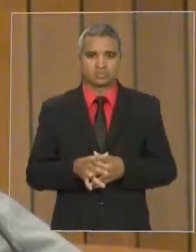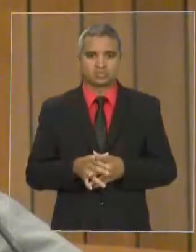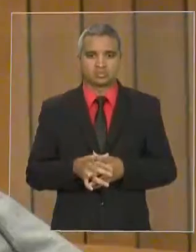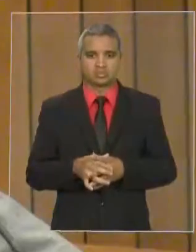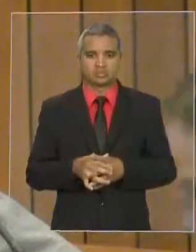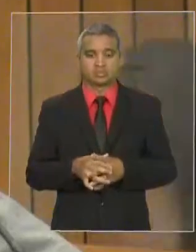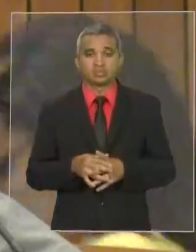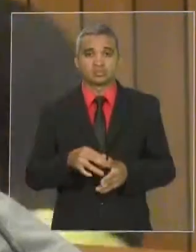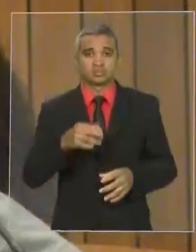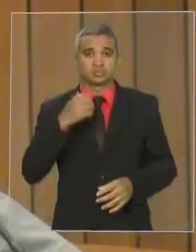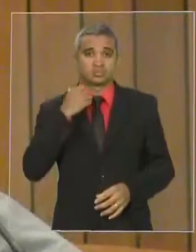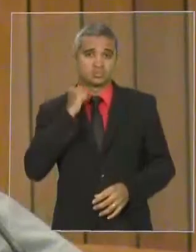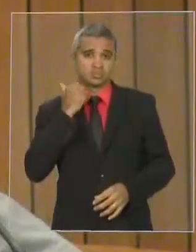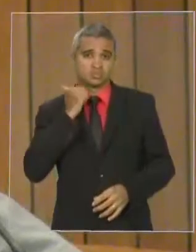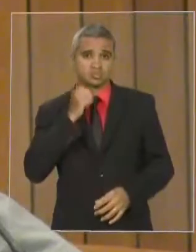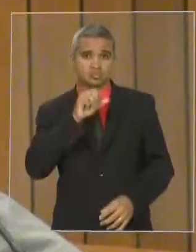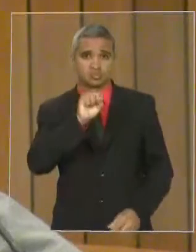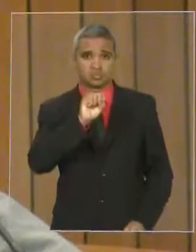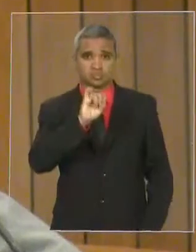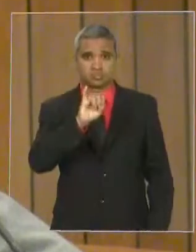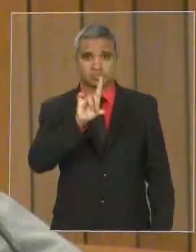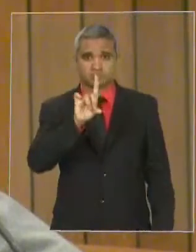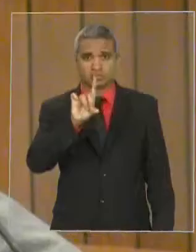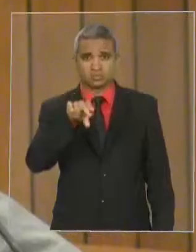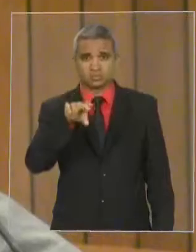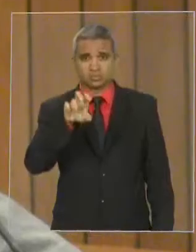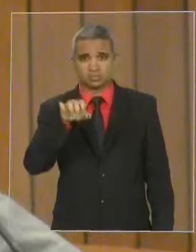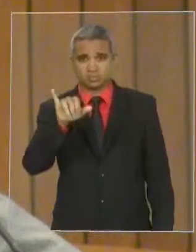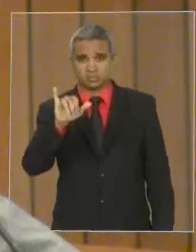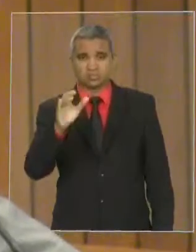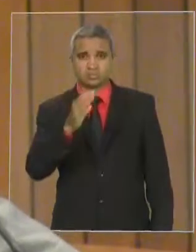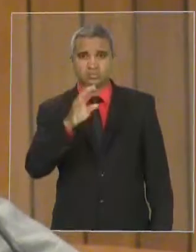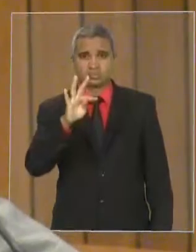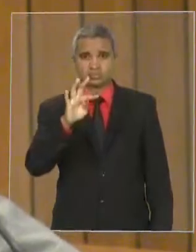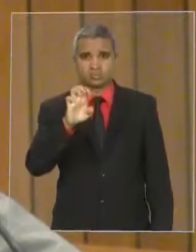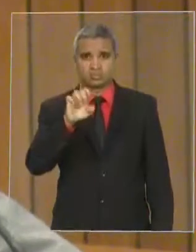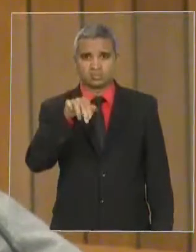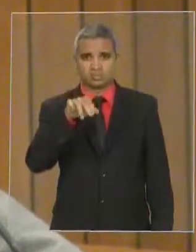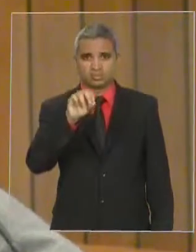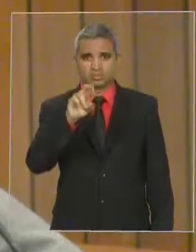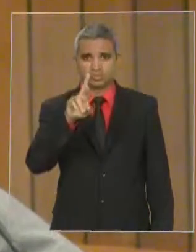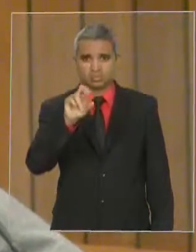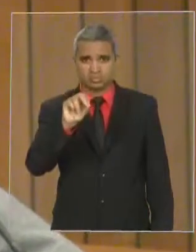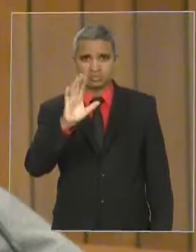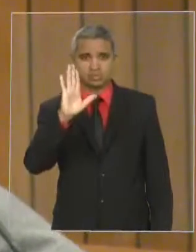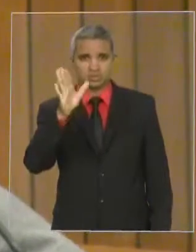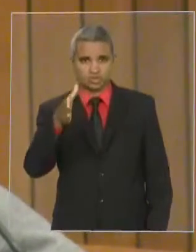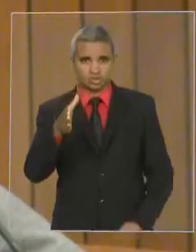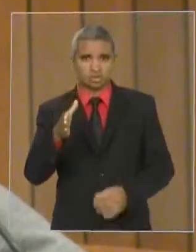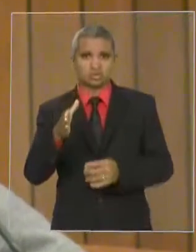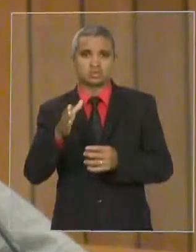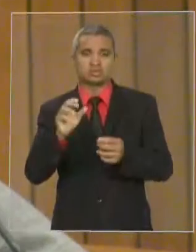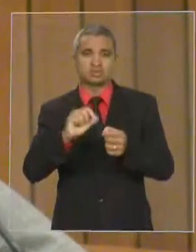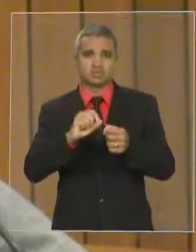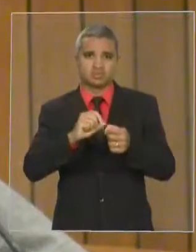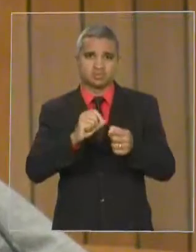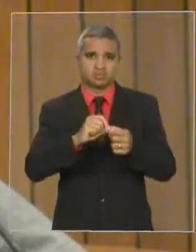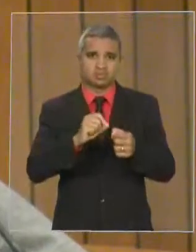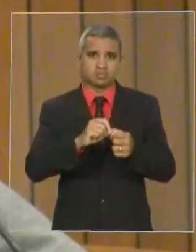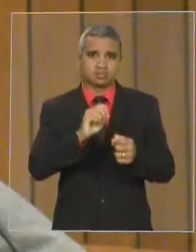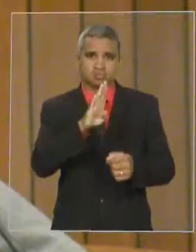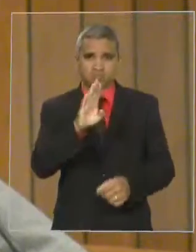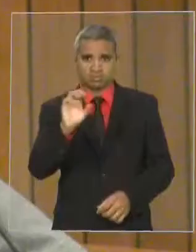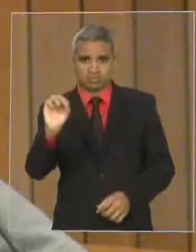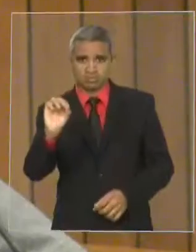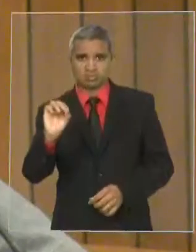do delegado Sidney Tenório, foi registrada a ocorrência, essa ocorrência foi feita na